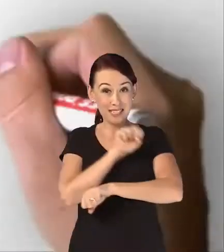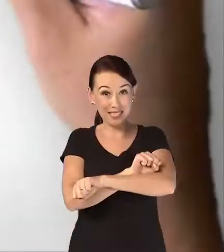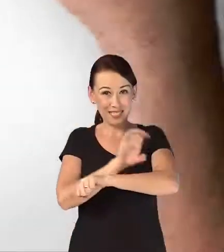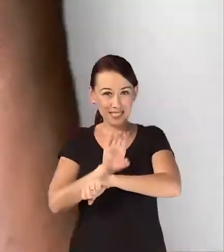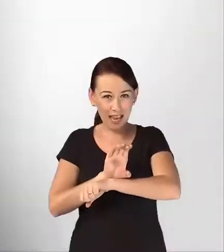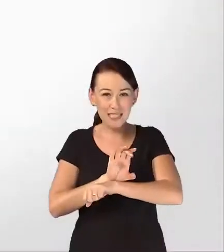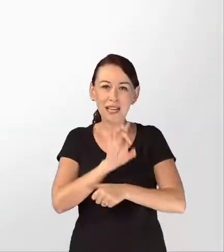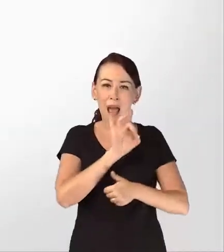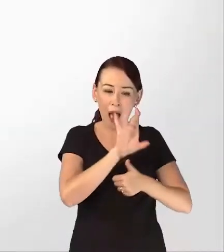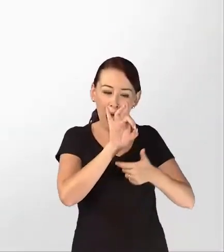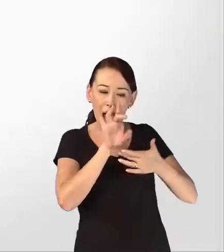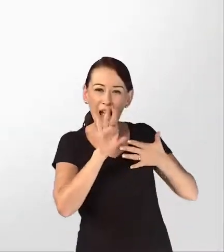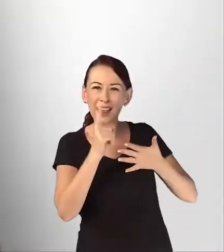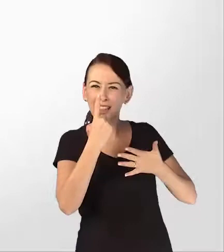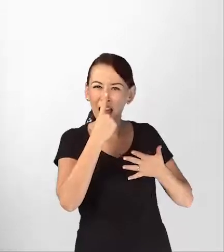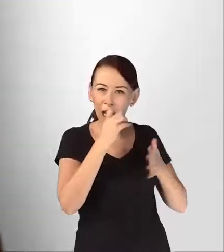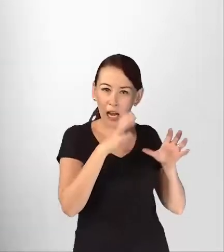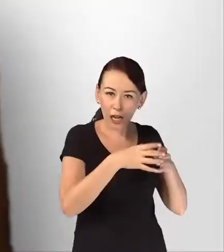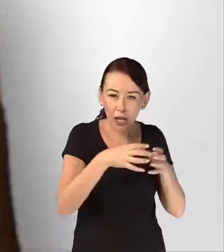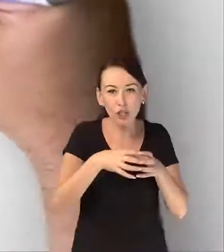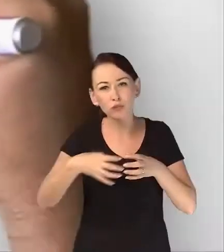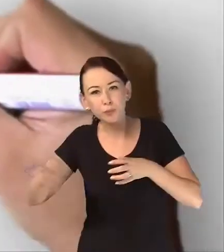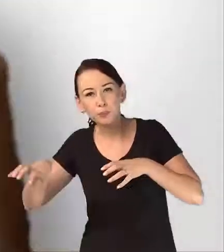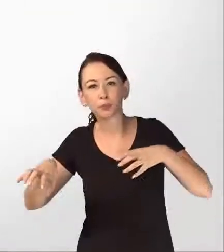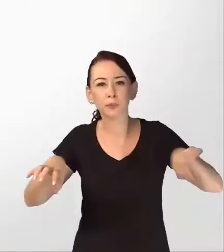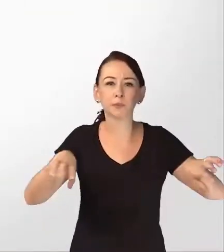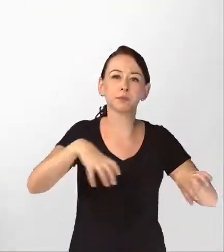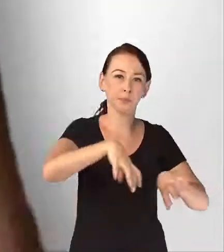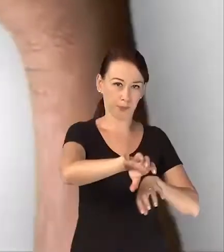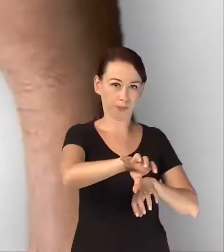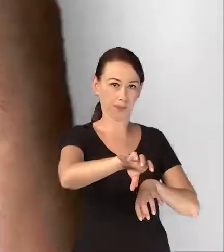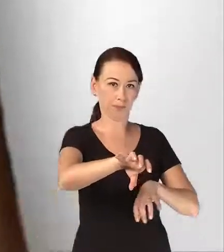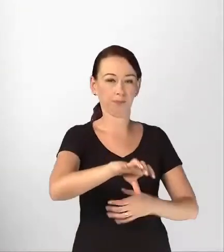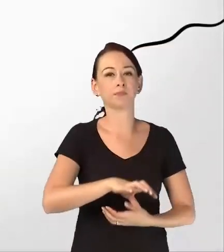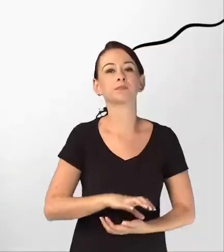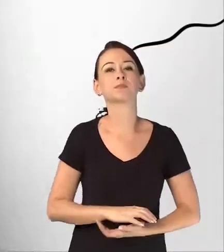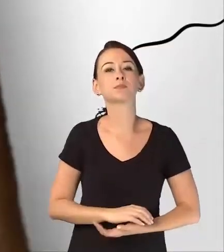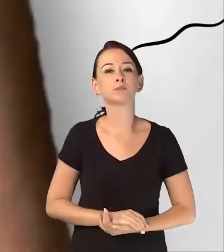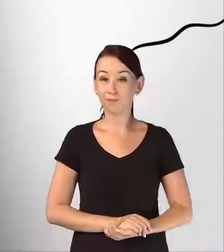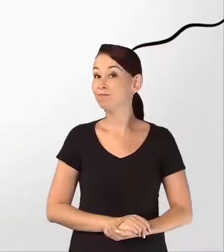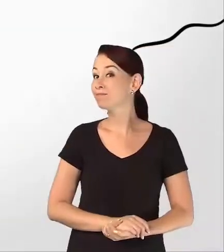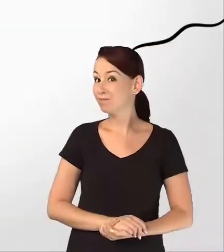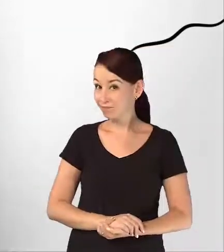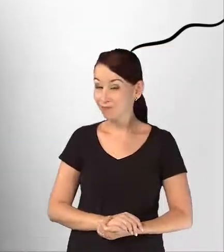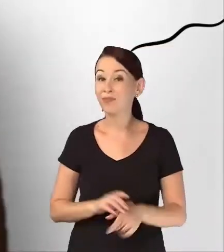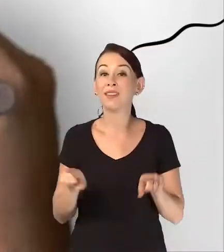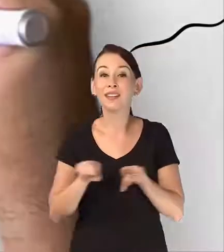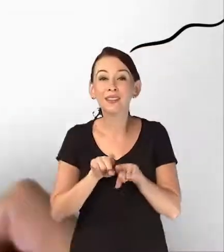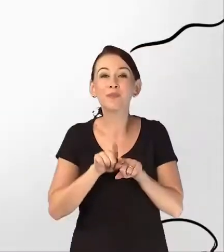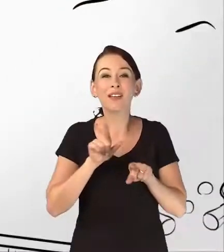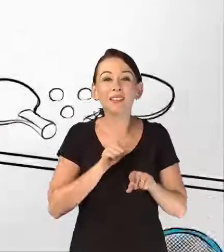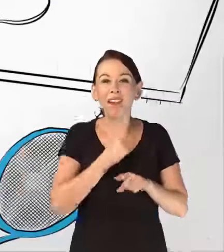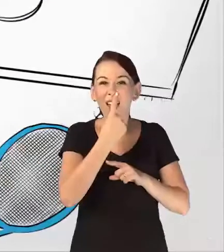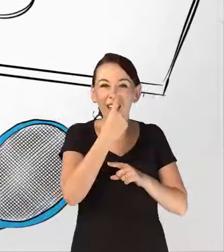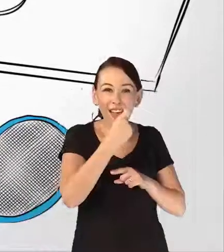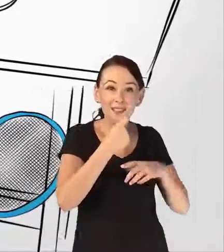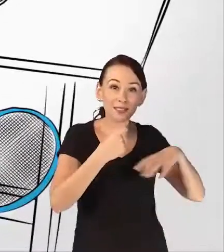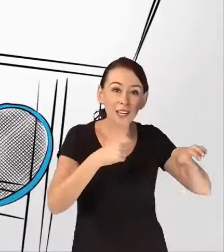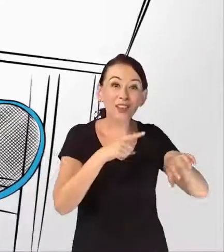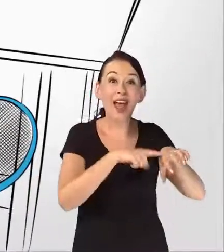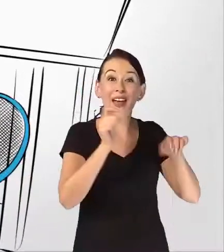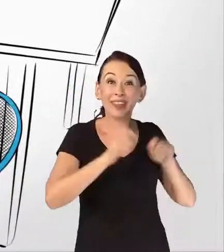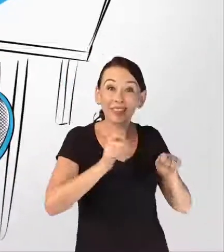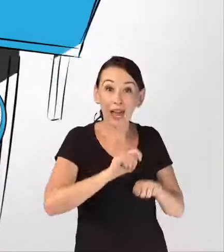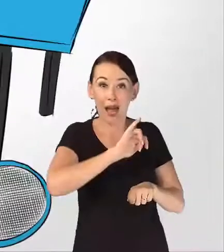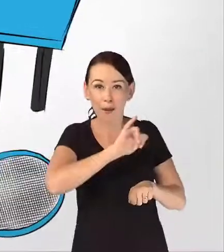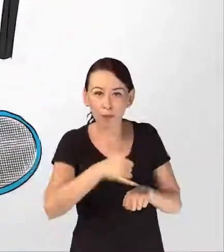Depois que sai do SESC, cada tipo de resíduo segue um caminho. Os resíduos aproveitáveis são doados